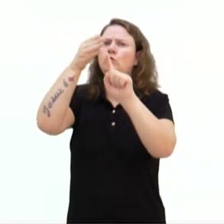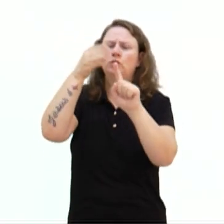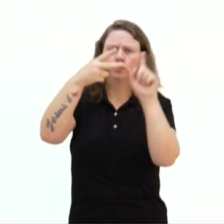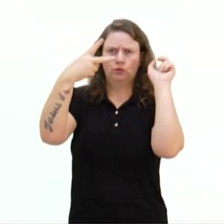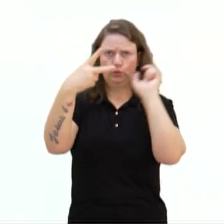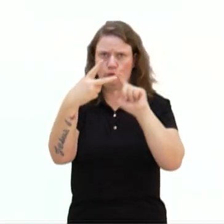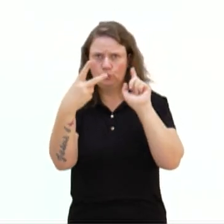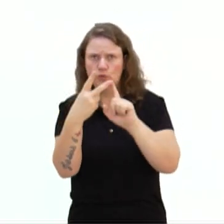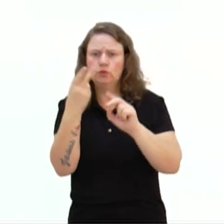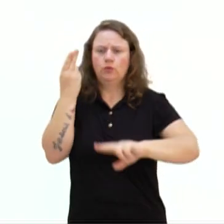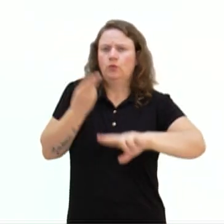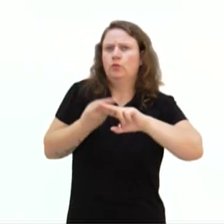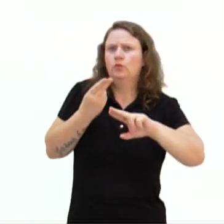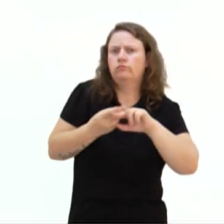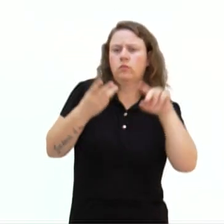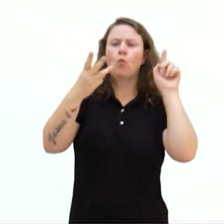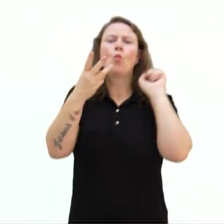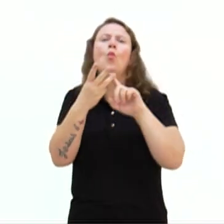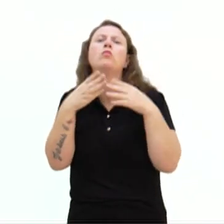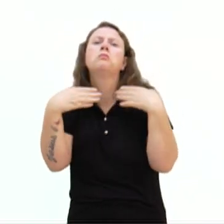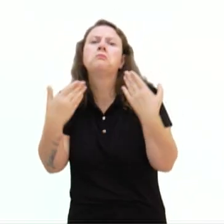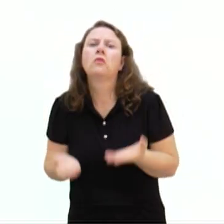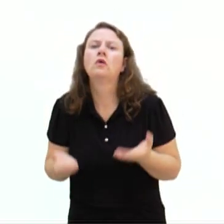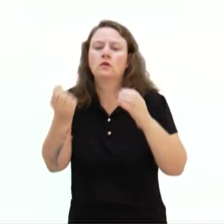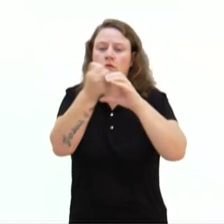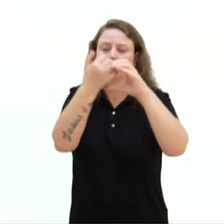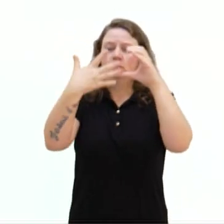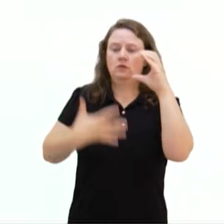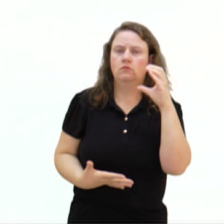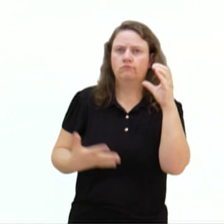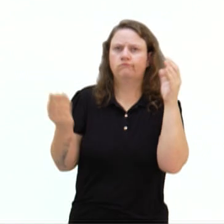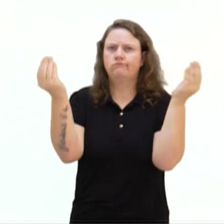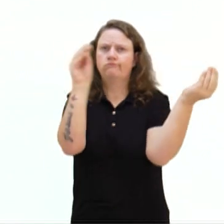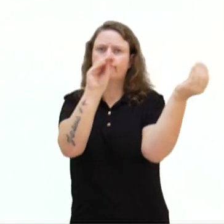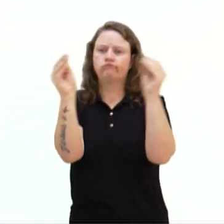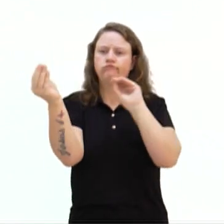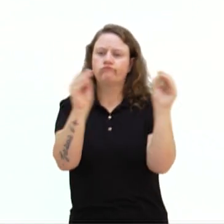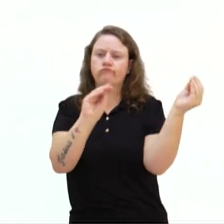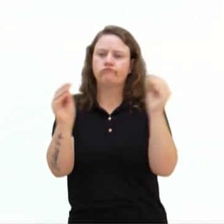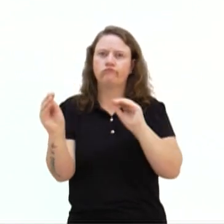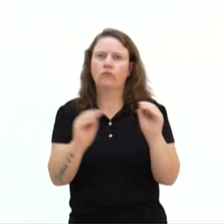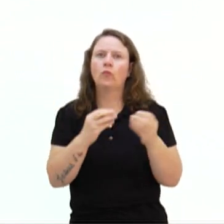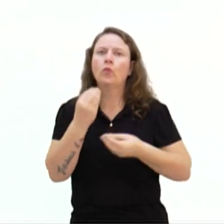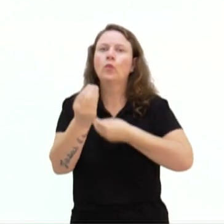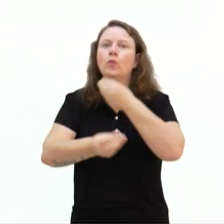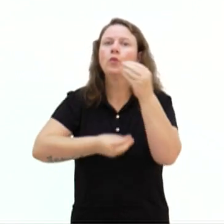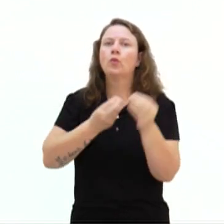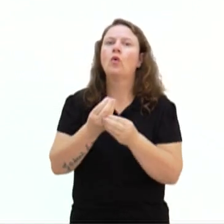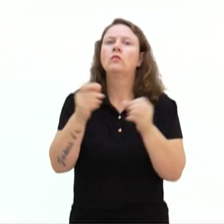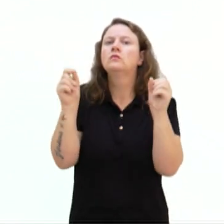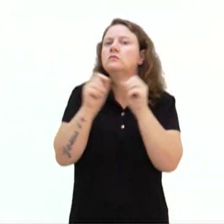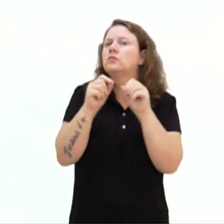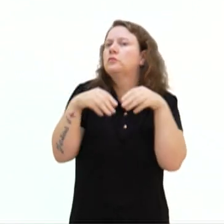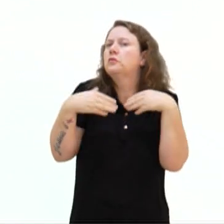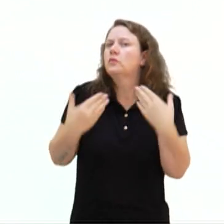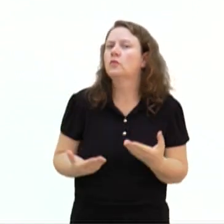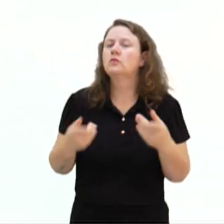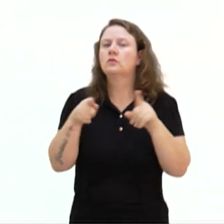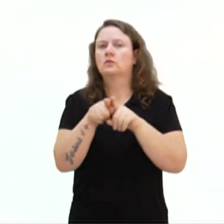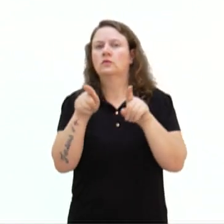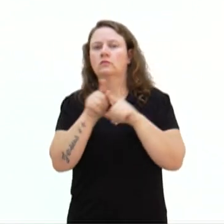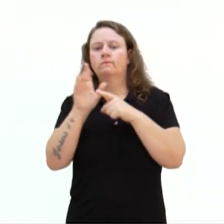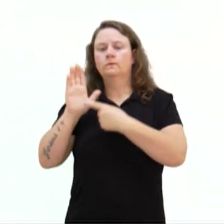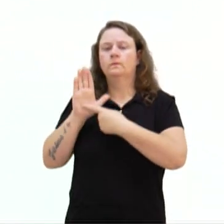que poderia ser usado, né? Características estruturais, como ele foi montado, como ele